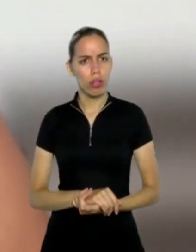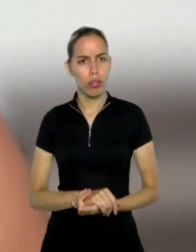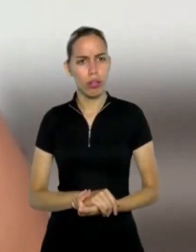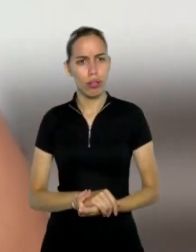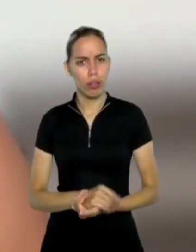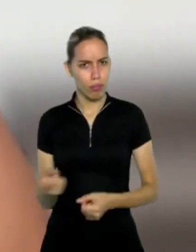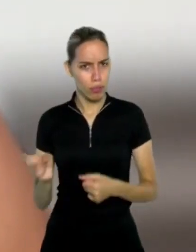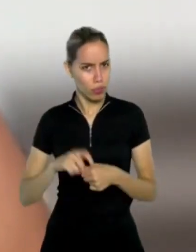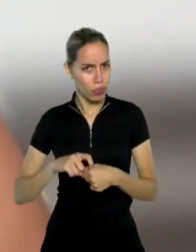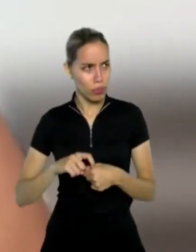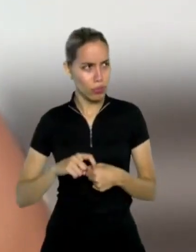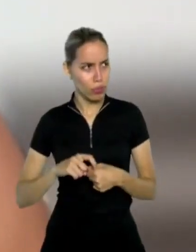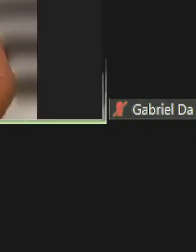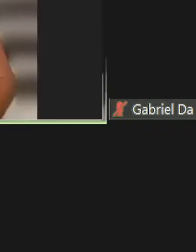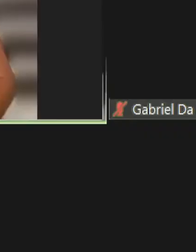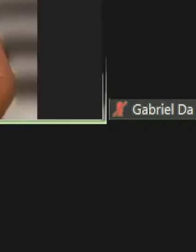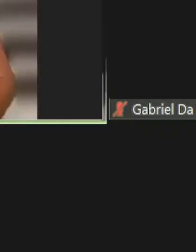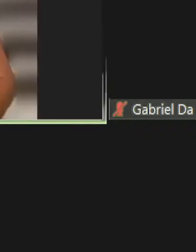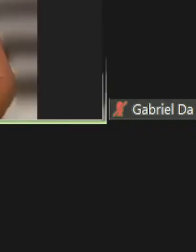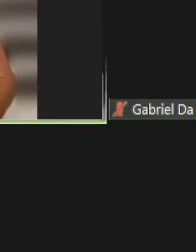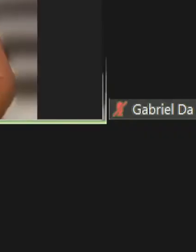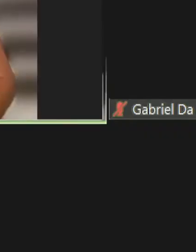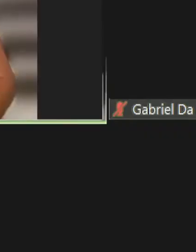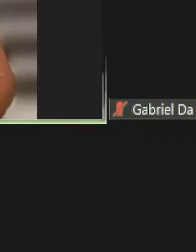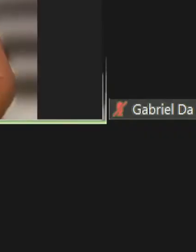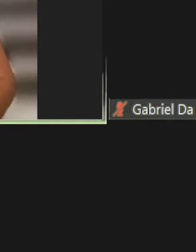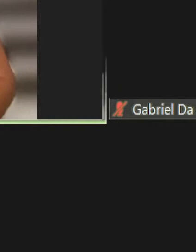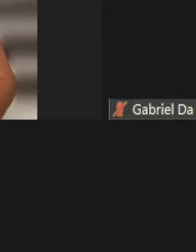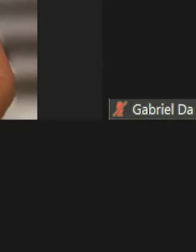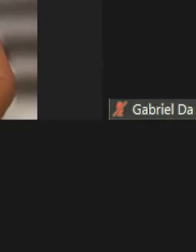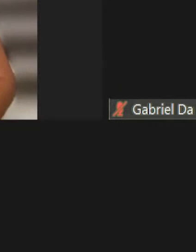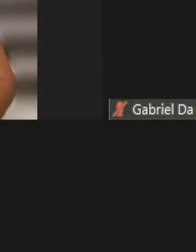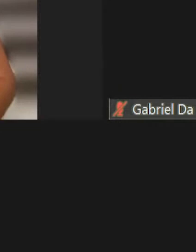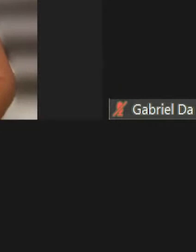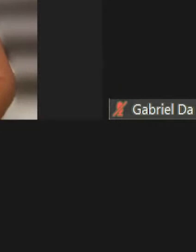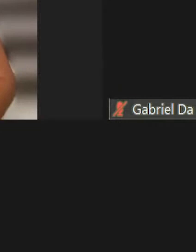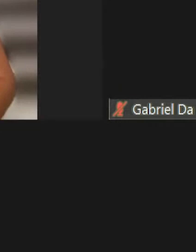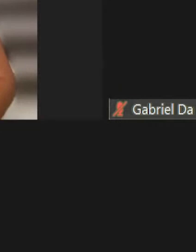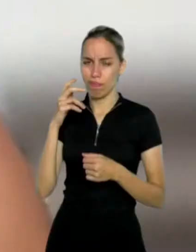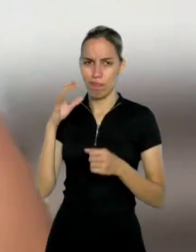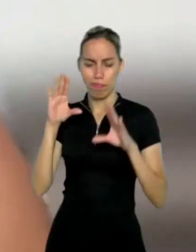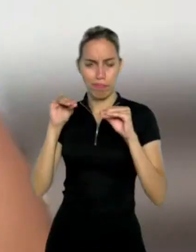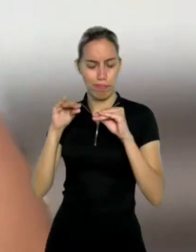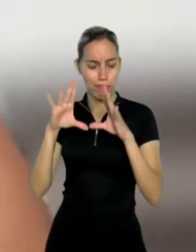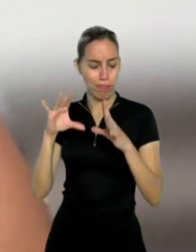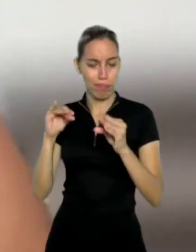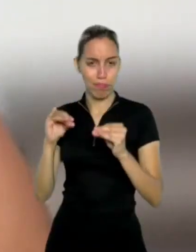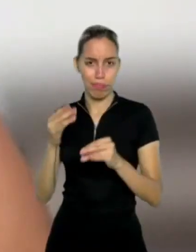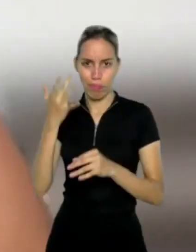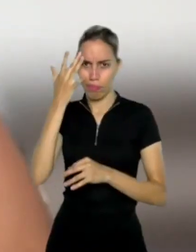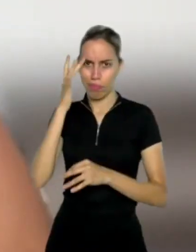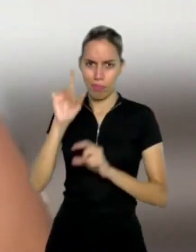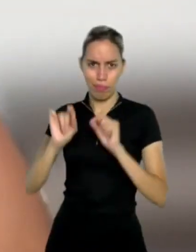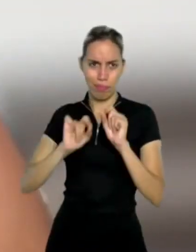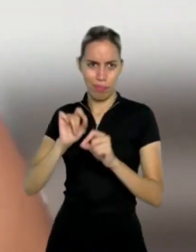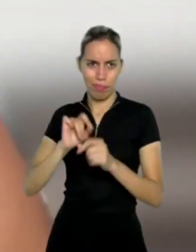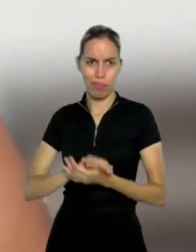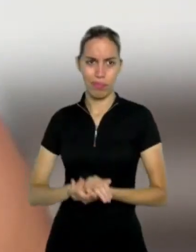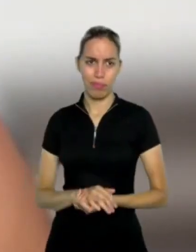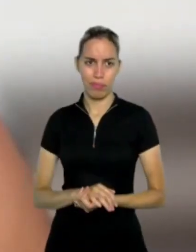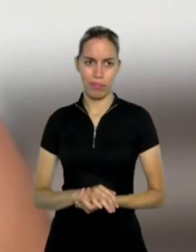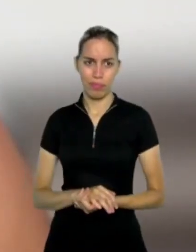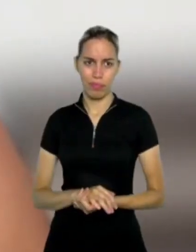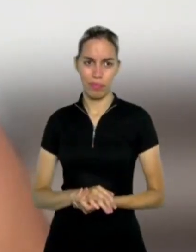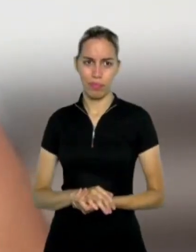voltou, né? Tá com, Voltou, parece que tá com uma instabilidade aqui. né? Mas sua voz está aparecendo.